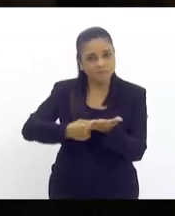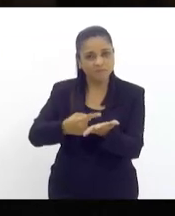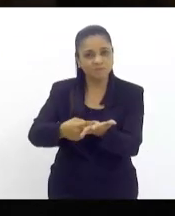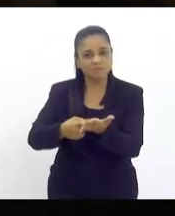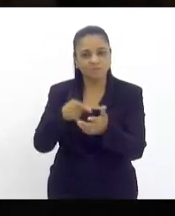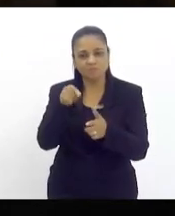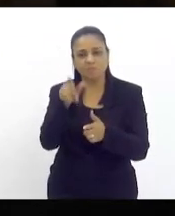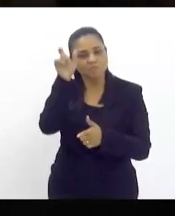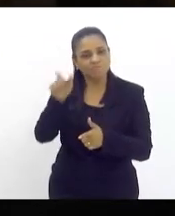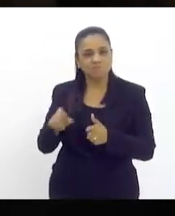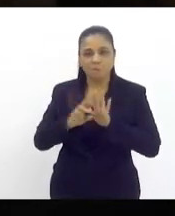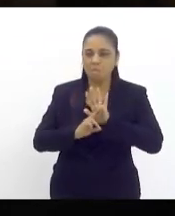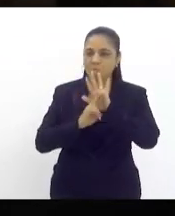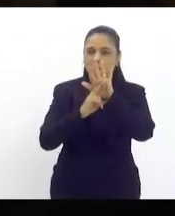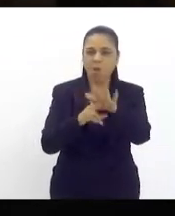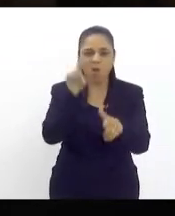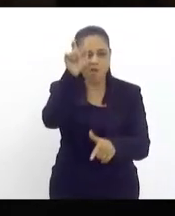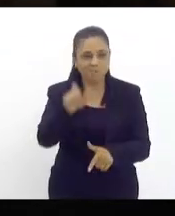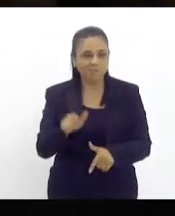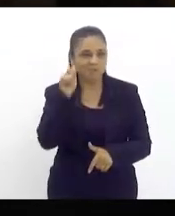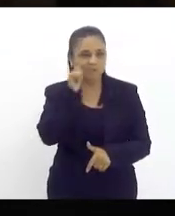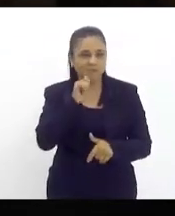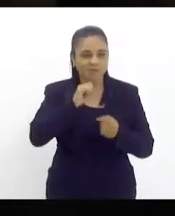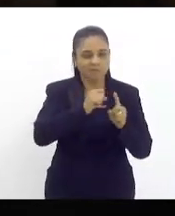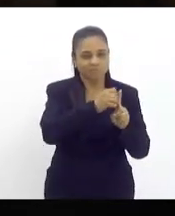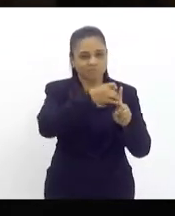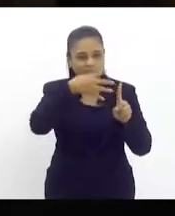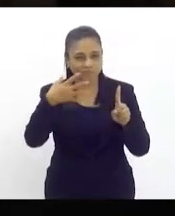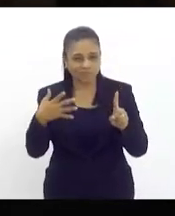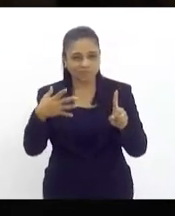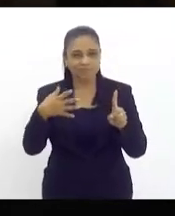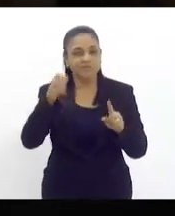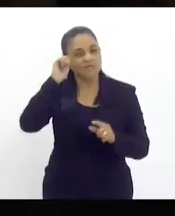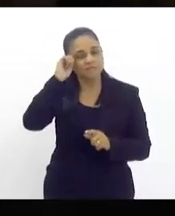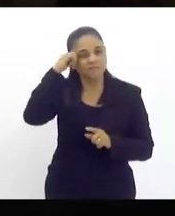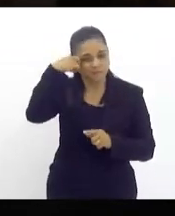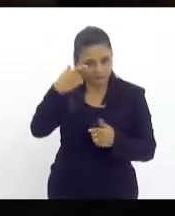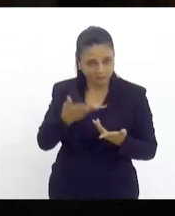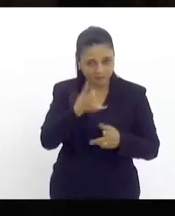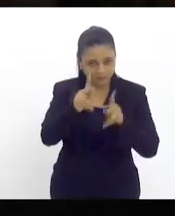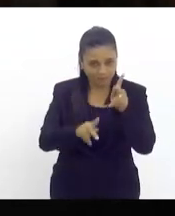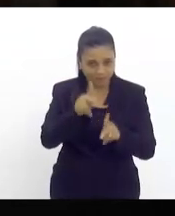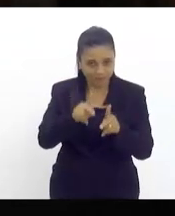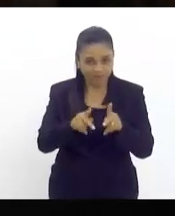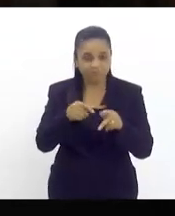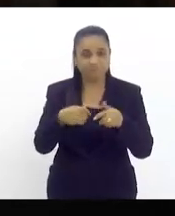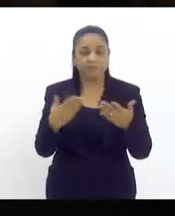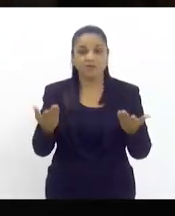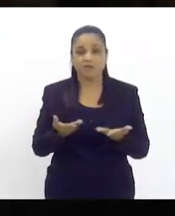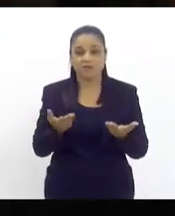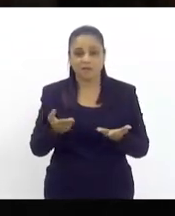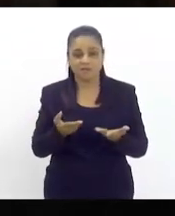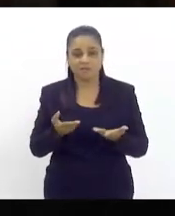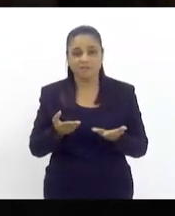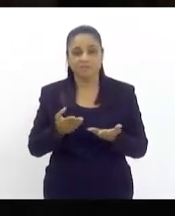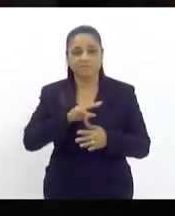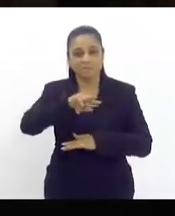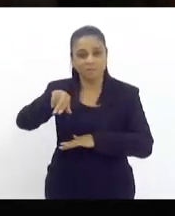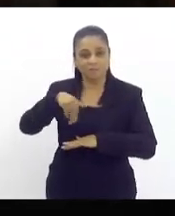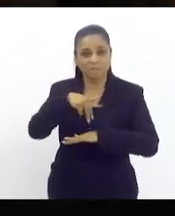excelência apresenta com as mulheres a população LGBT que é a mais a Negritude diretamente aqui